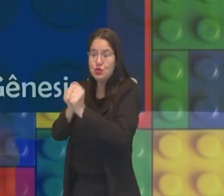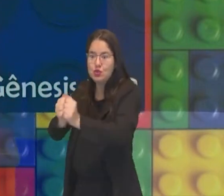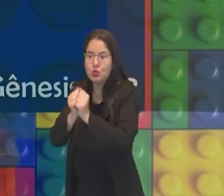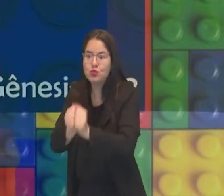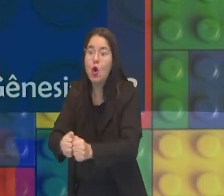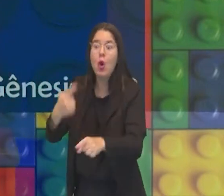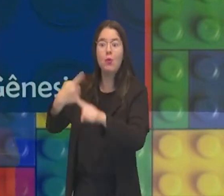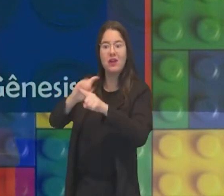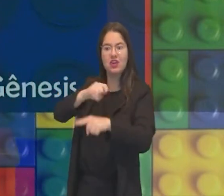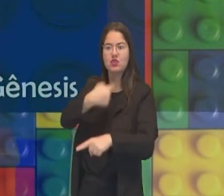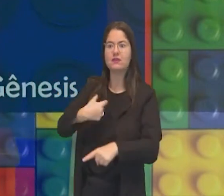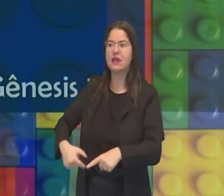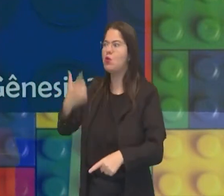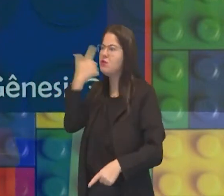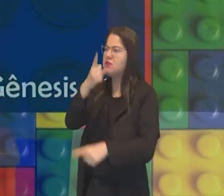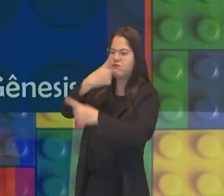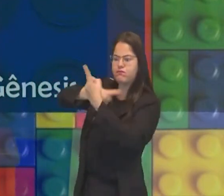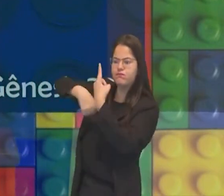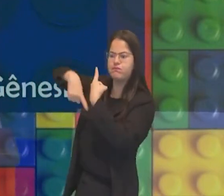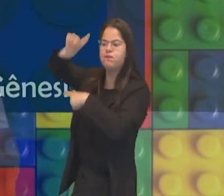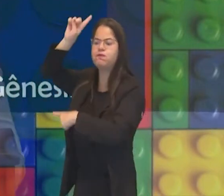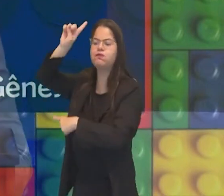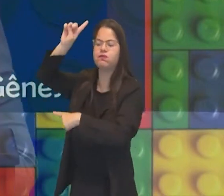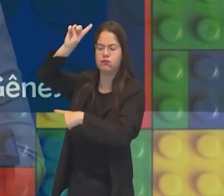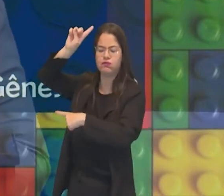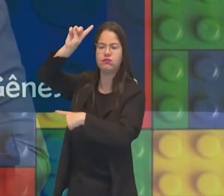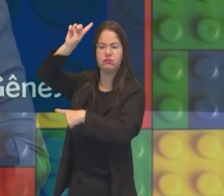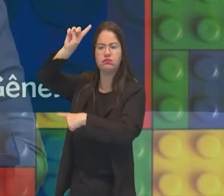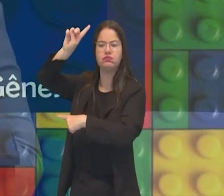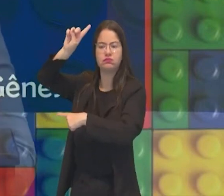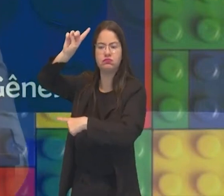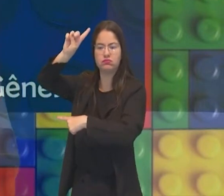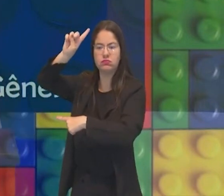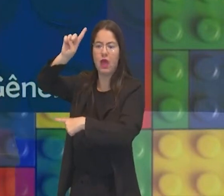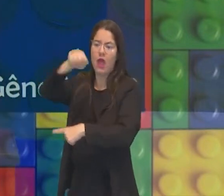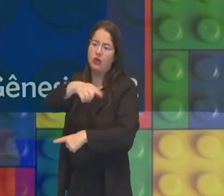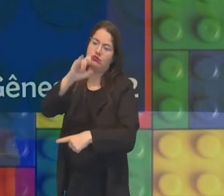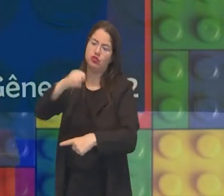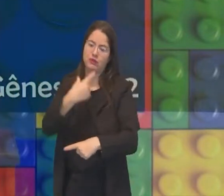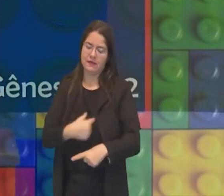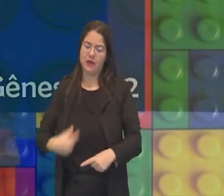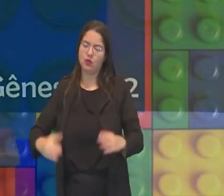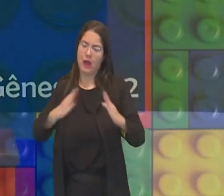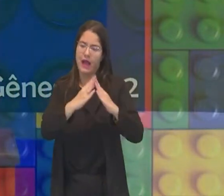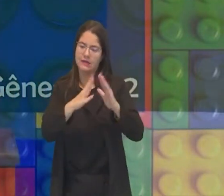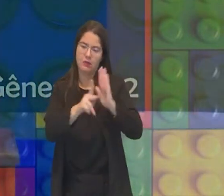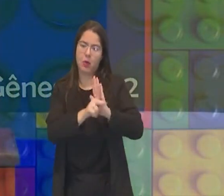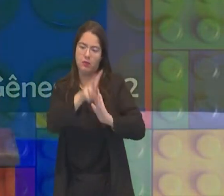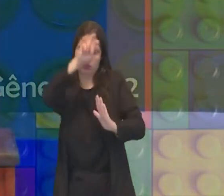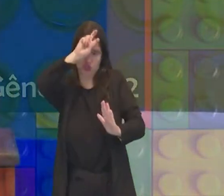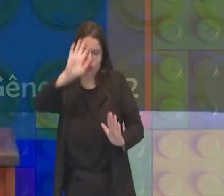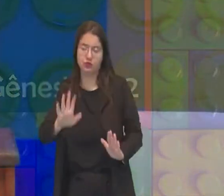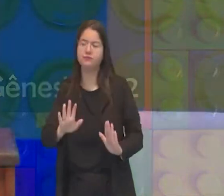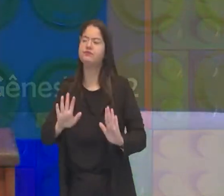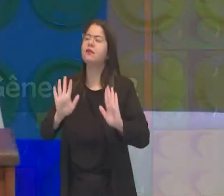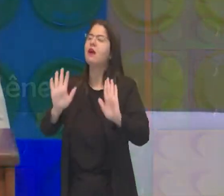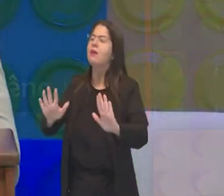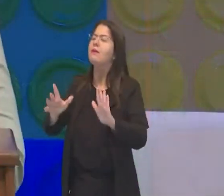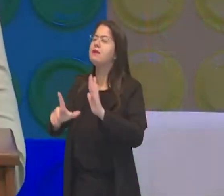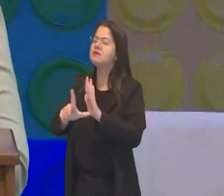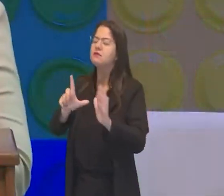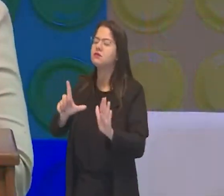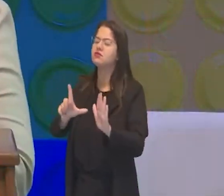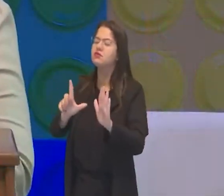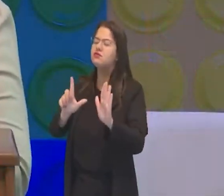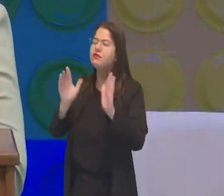homem próspero e estava na casa de seu dono egípcio. Mas antes da gente se concentrar aqui no 39,